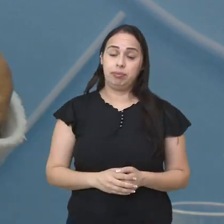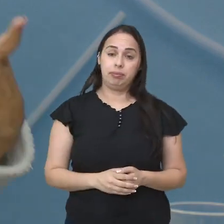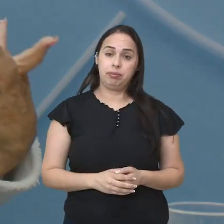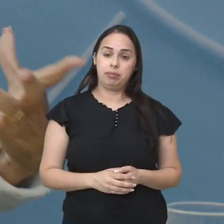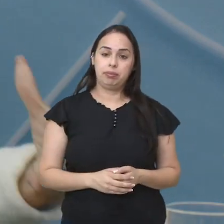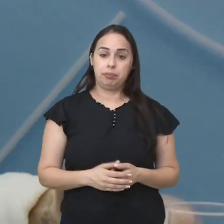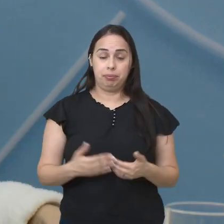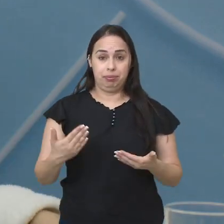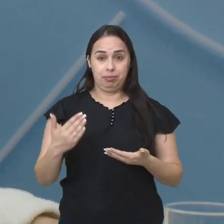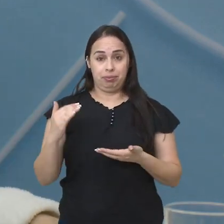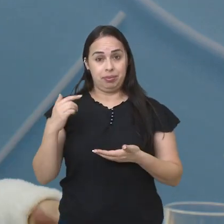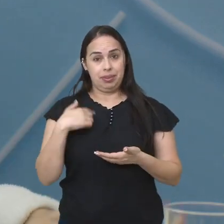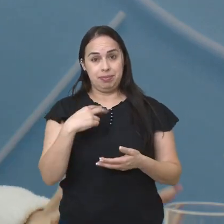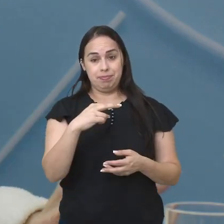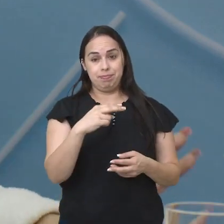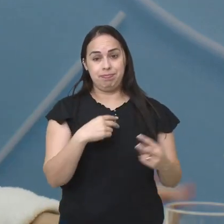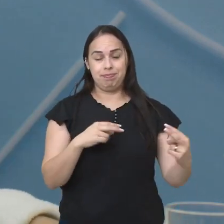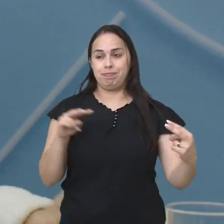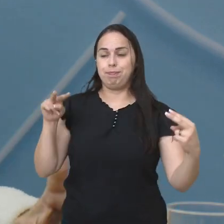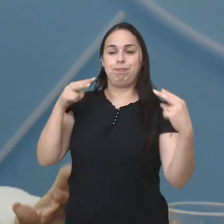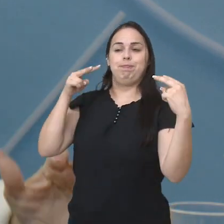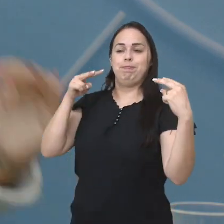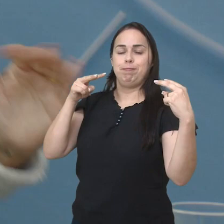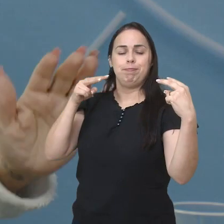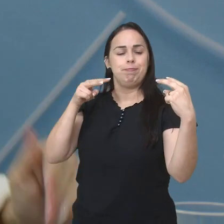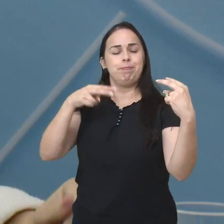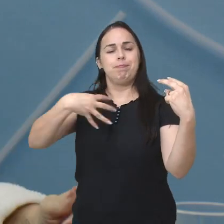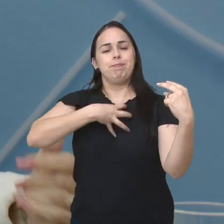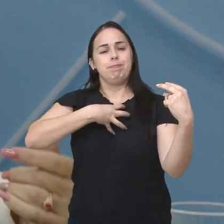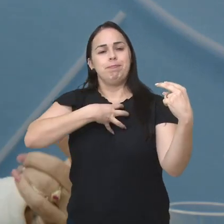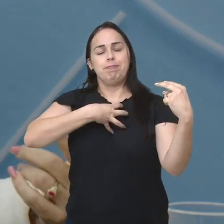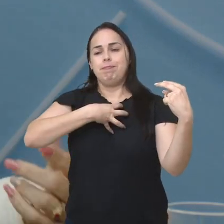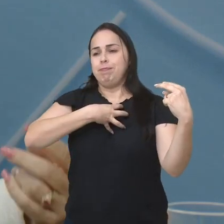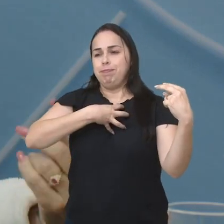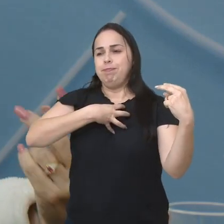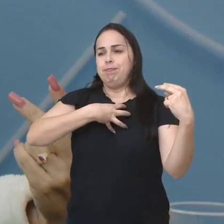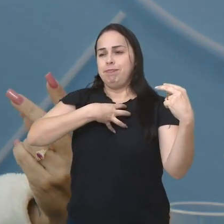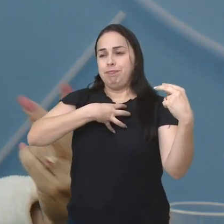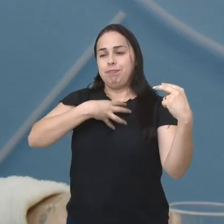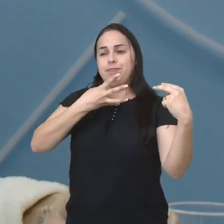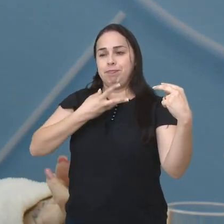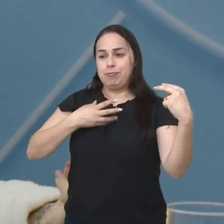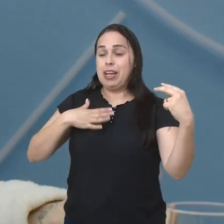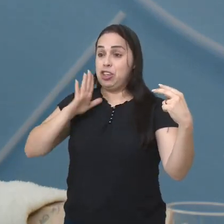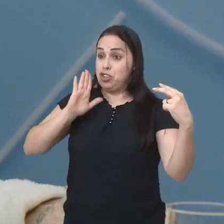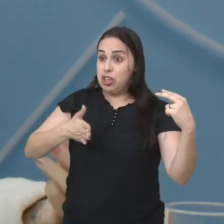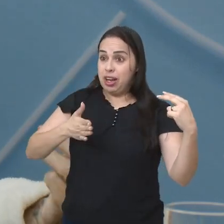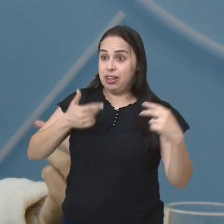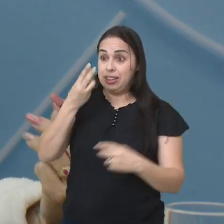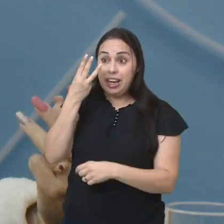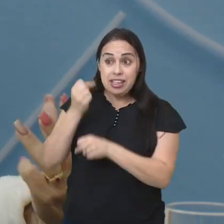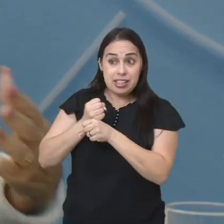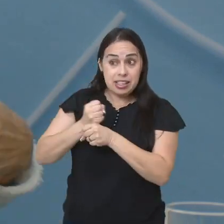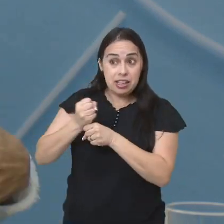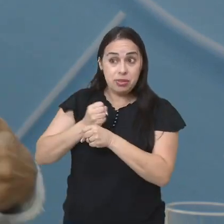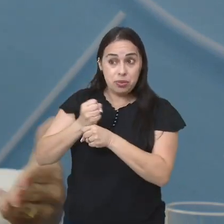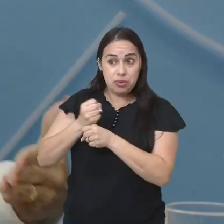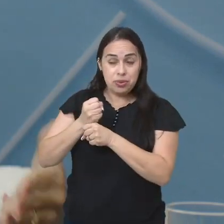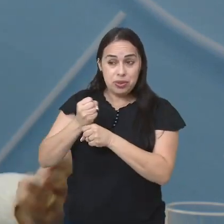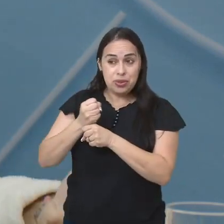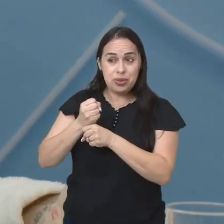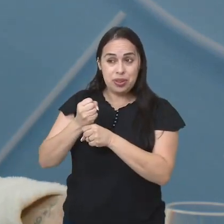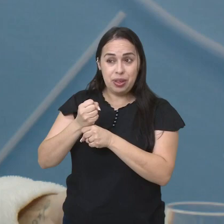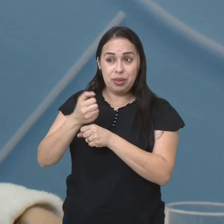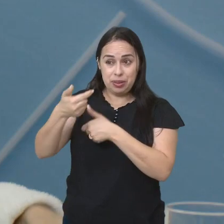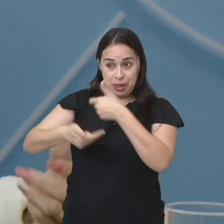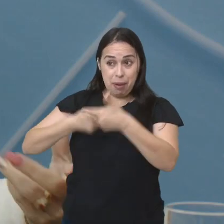O olhar, nossa, aquilo me desmontou. E isso porque já fazem 3 anos que eu estou na